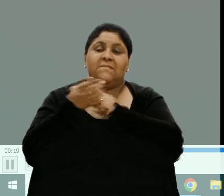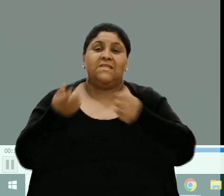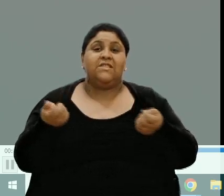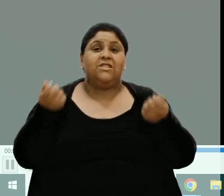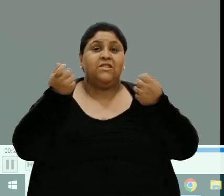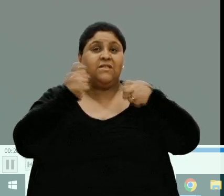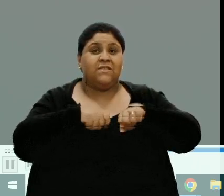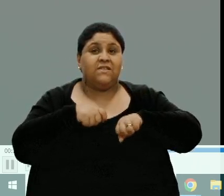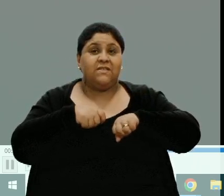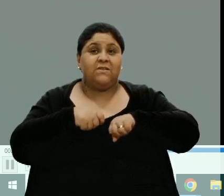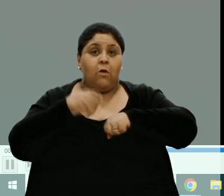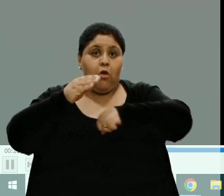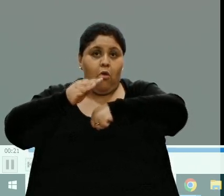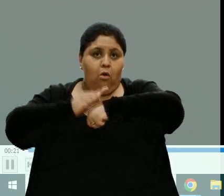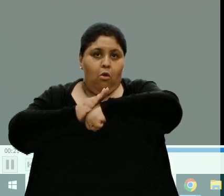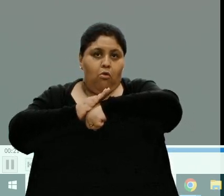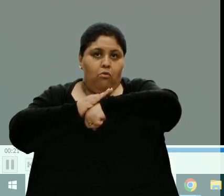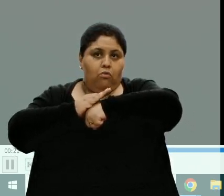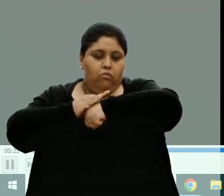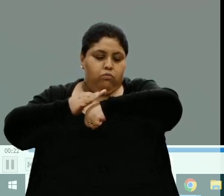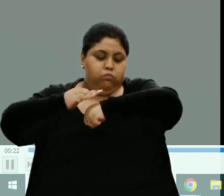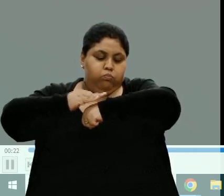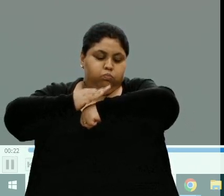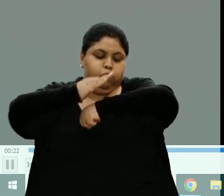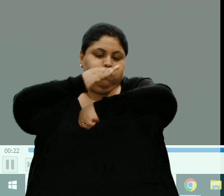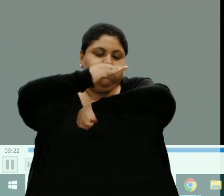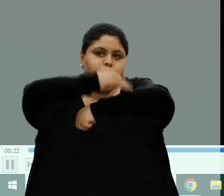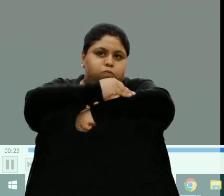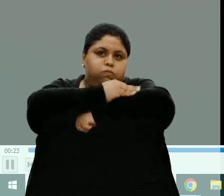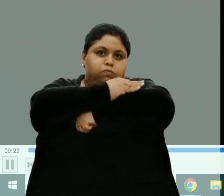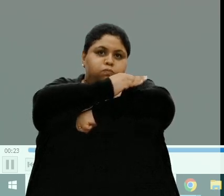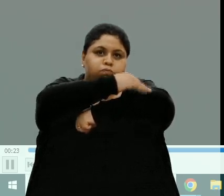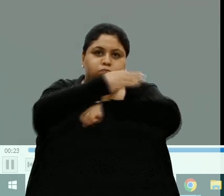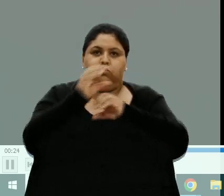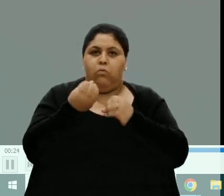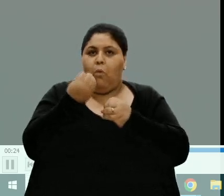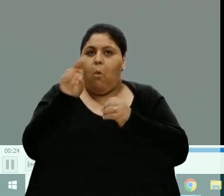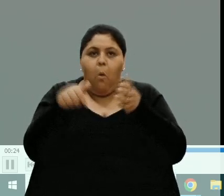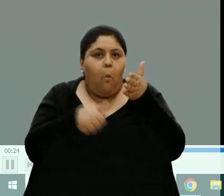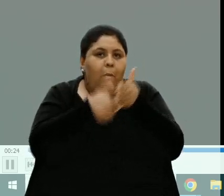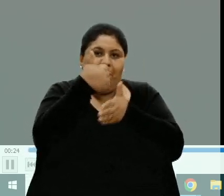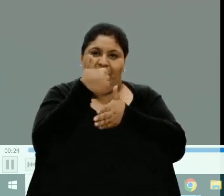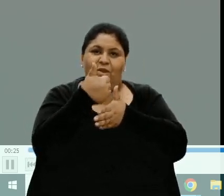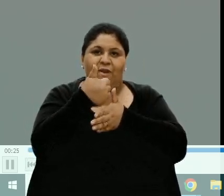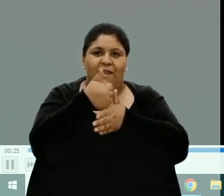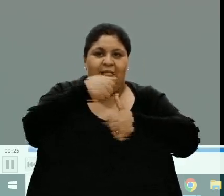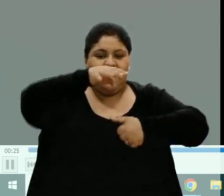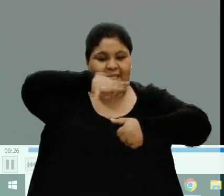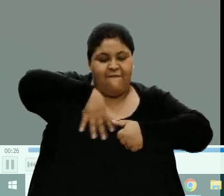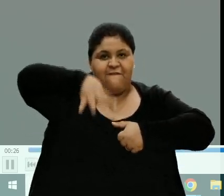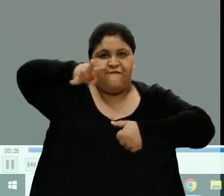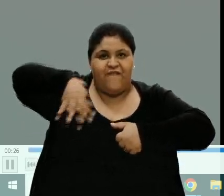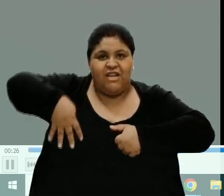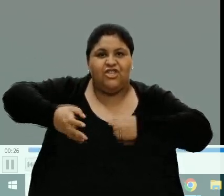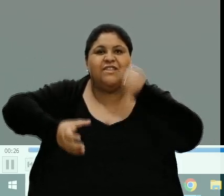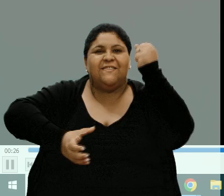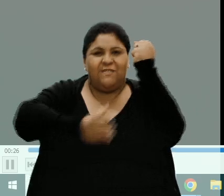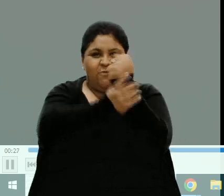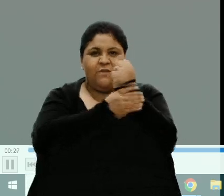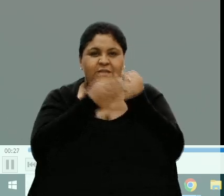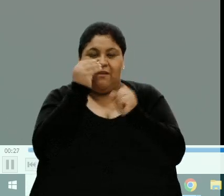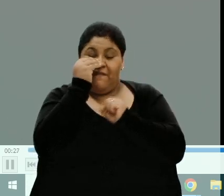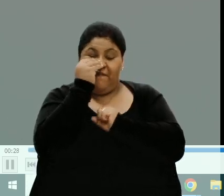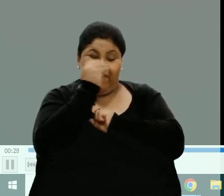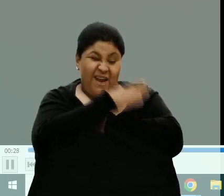de um quebra-mola ou alguma melhoria nessa faixa de segurança que estava bastante apagada, as